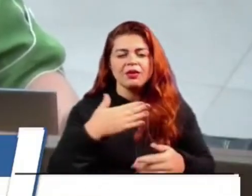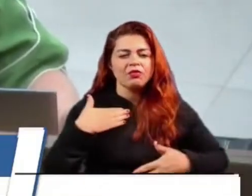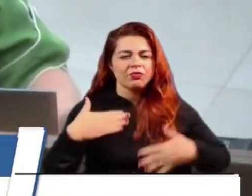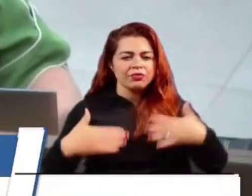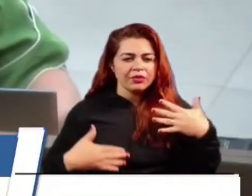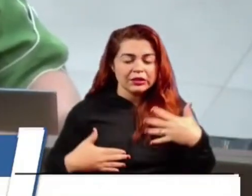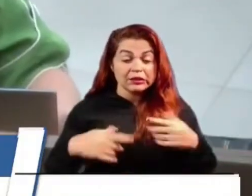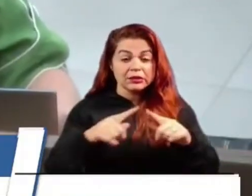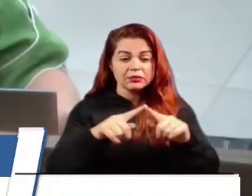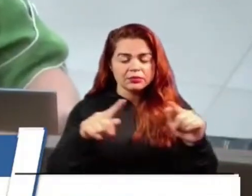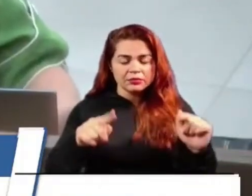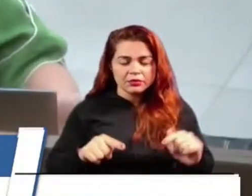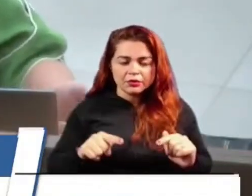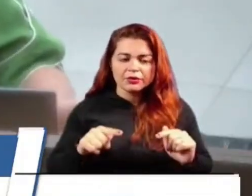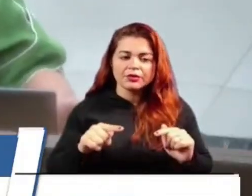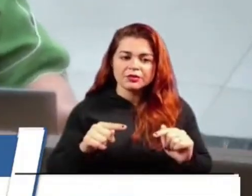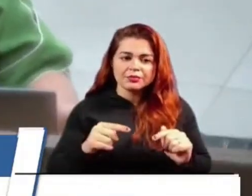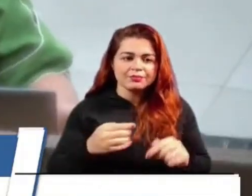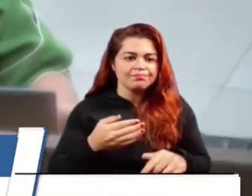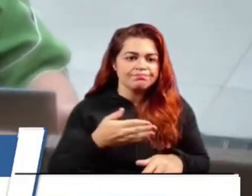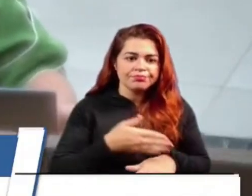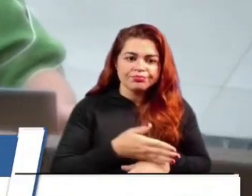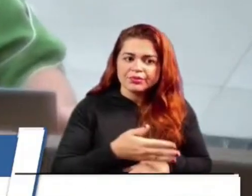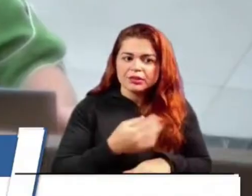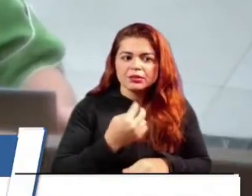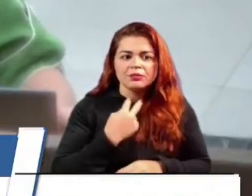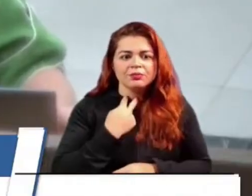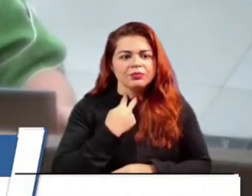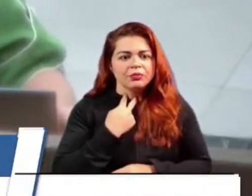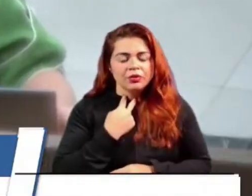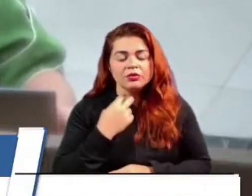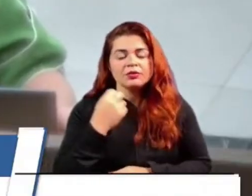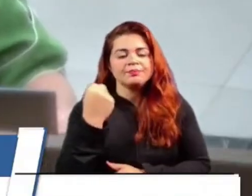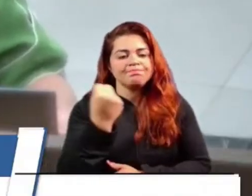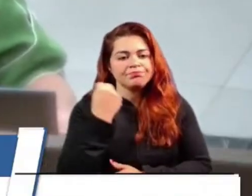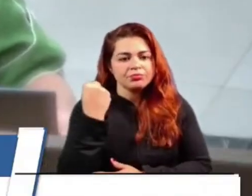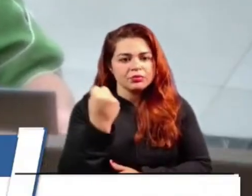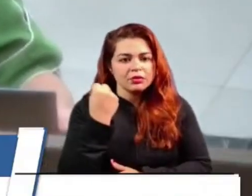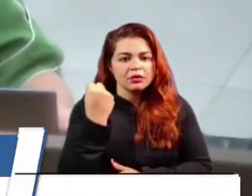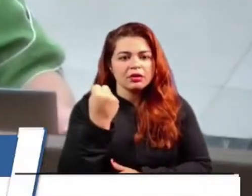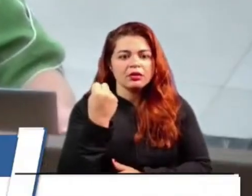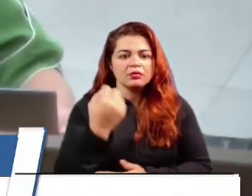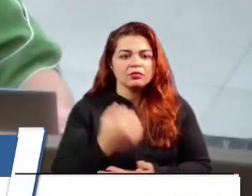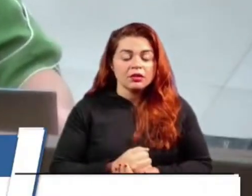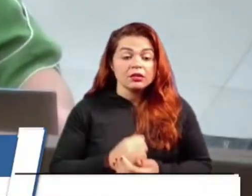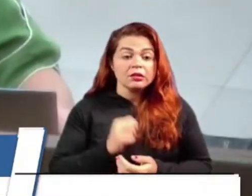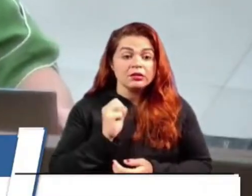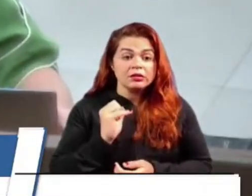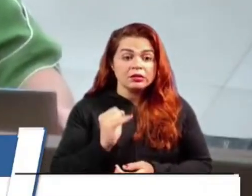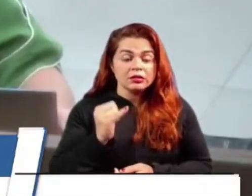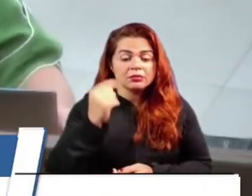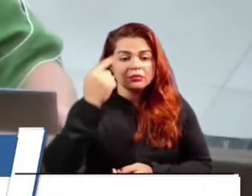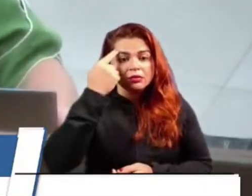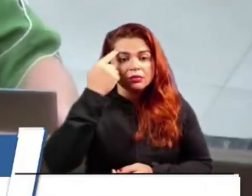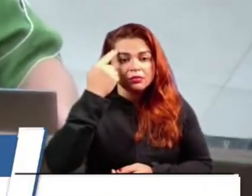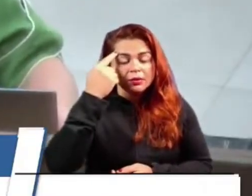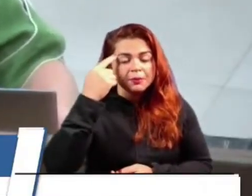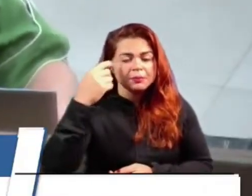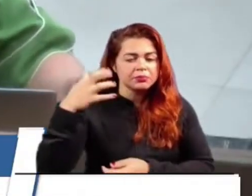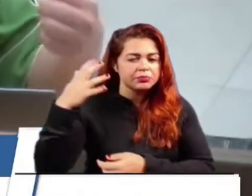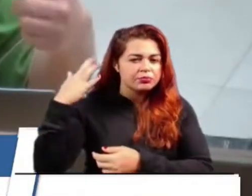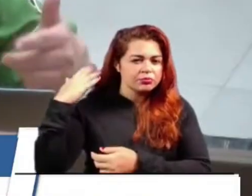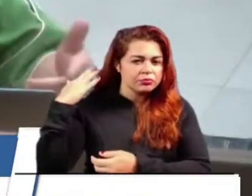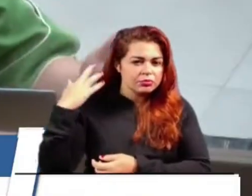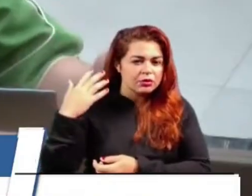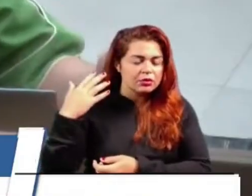grave. E se a gente for puxar na memória, há uns anos, teve uma agressão por parte de um guarda.